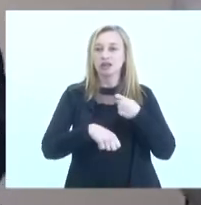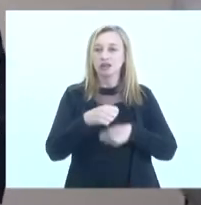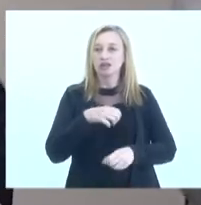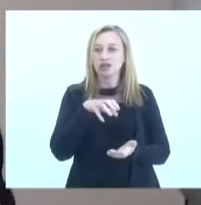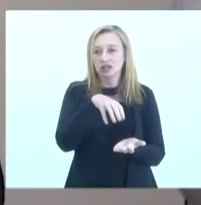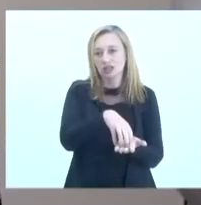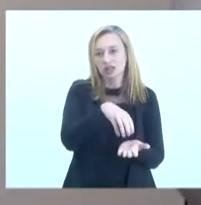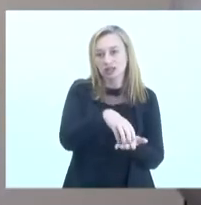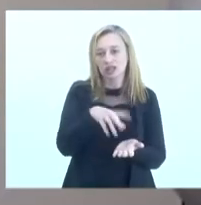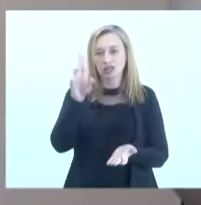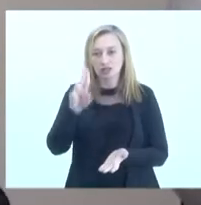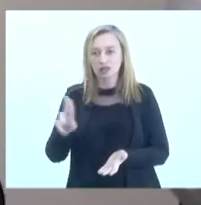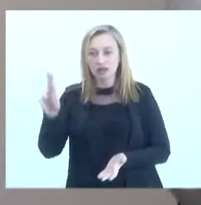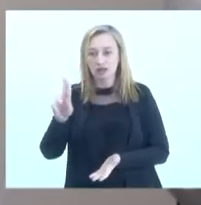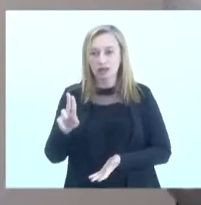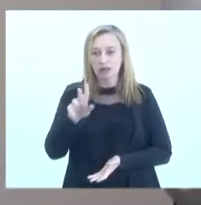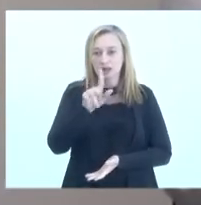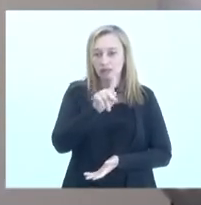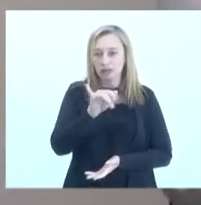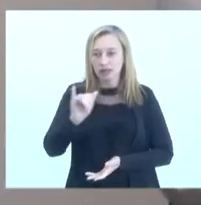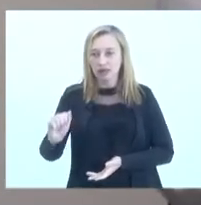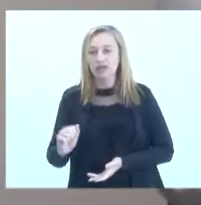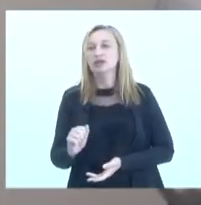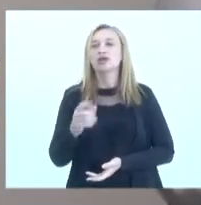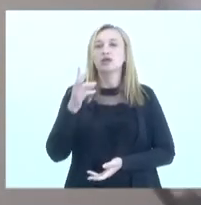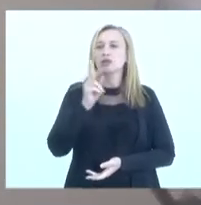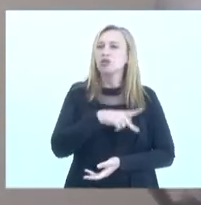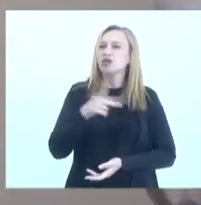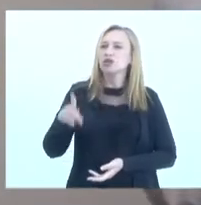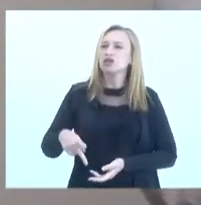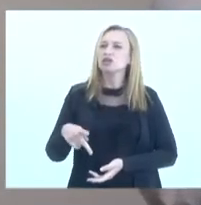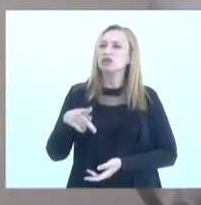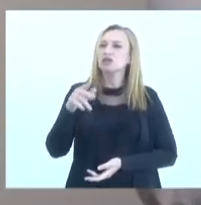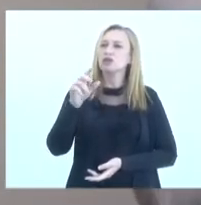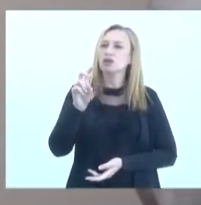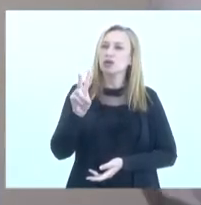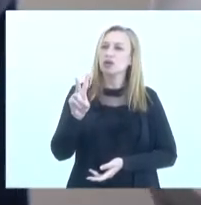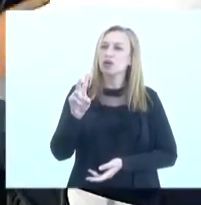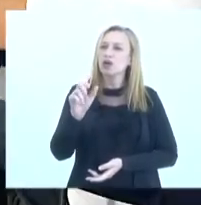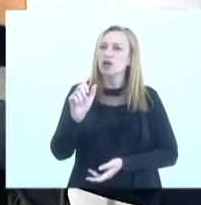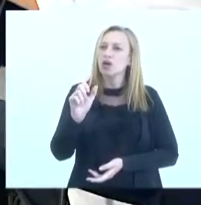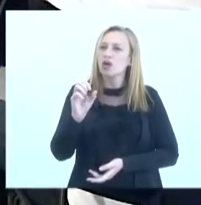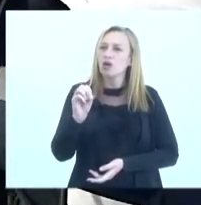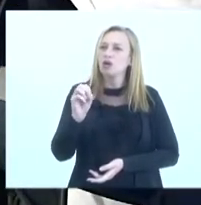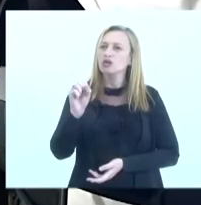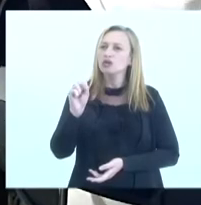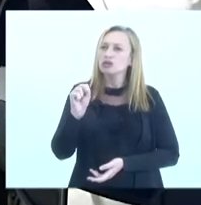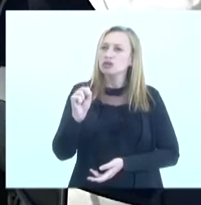Centro Universitário Geraldo de Biase, professor Oswaldir Denaite.